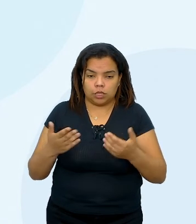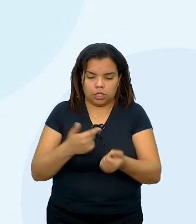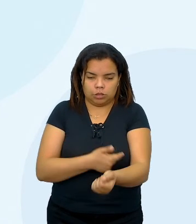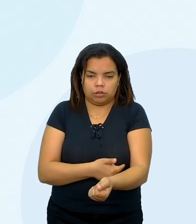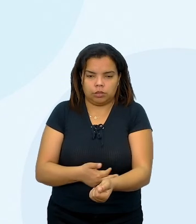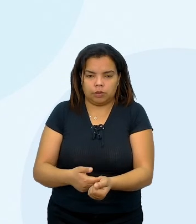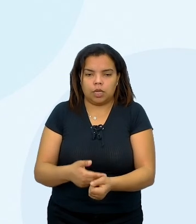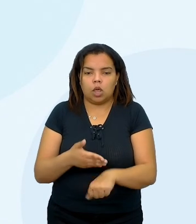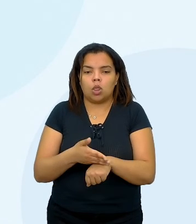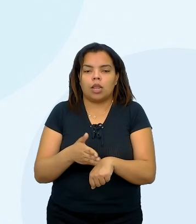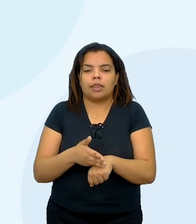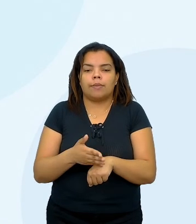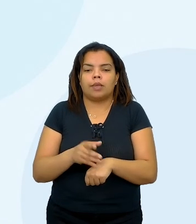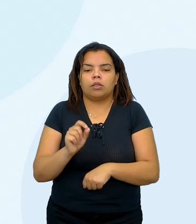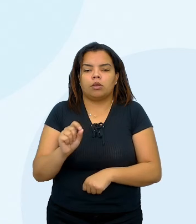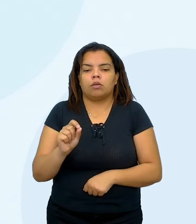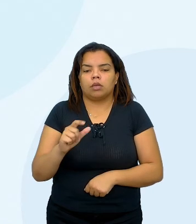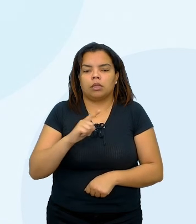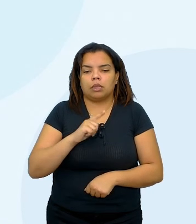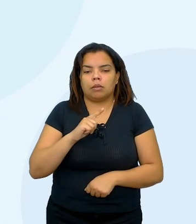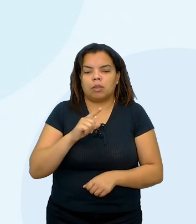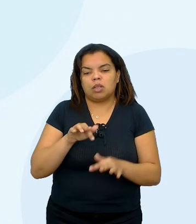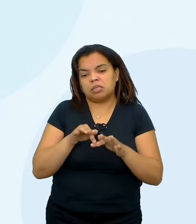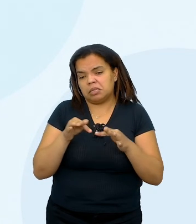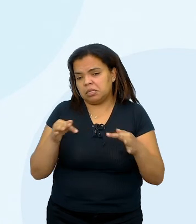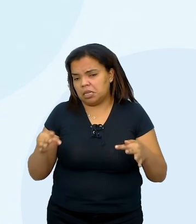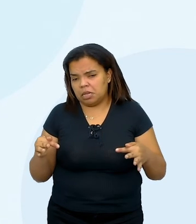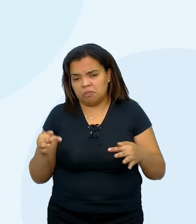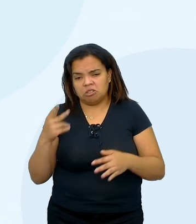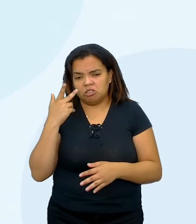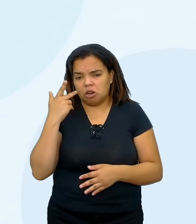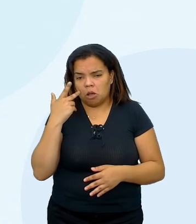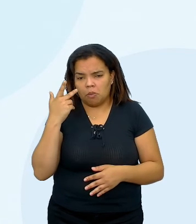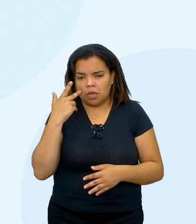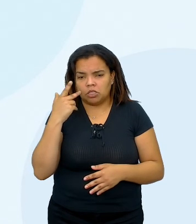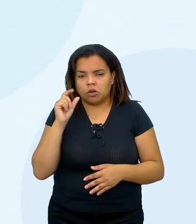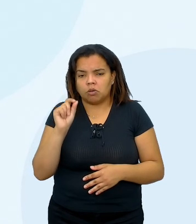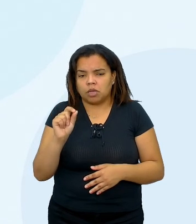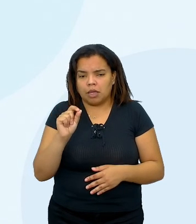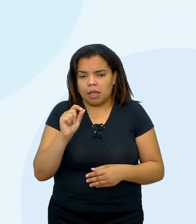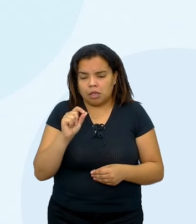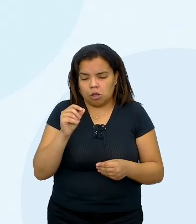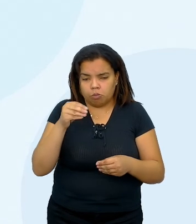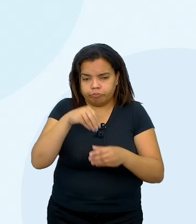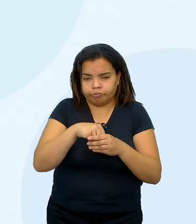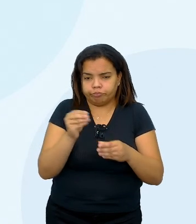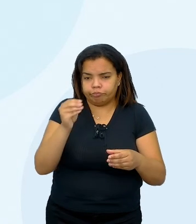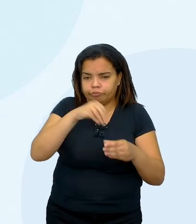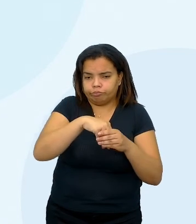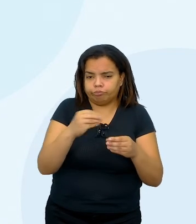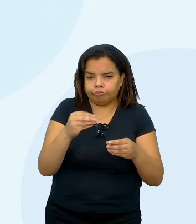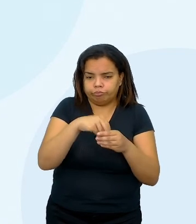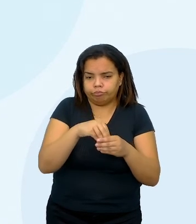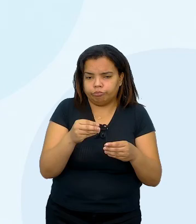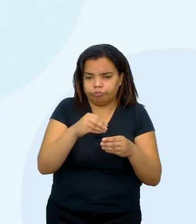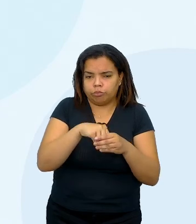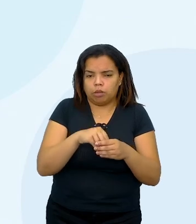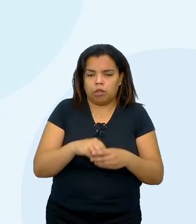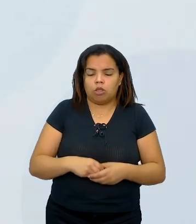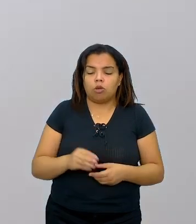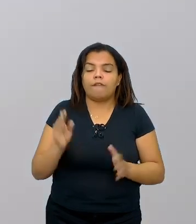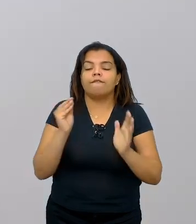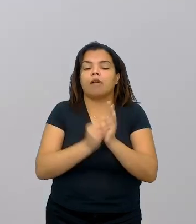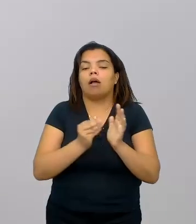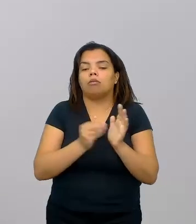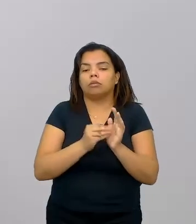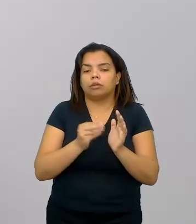O tratamento é um tratamento mais simples, geralmente é a reposição desses fatores deficientes. Então, como eu falei